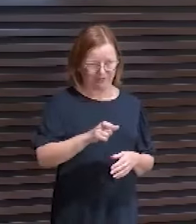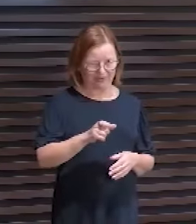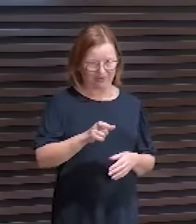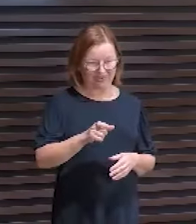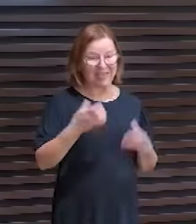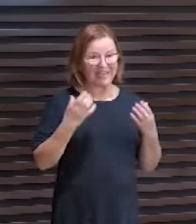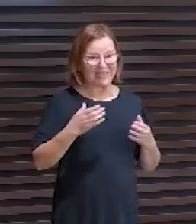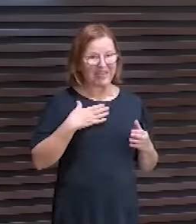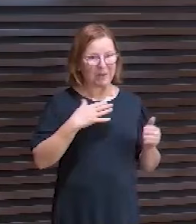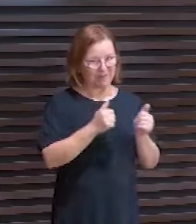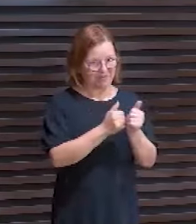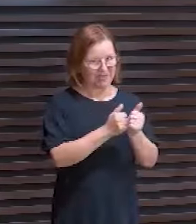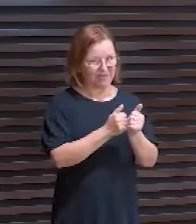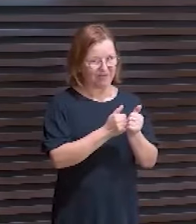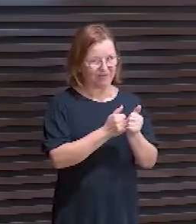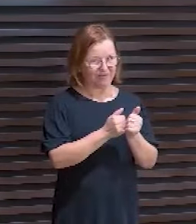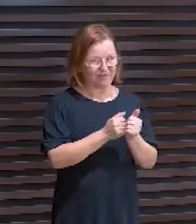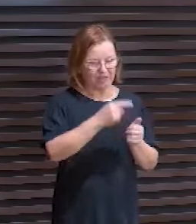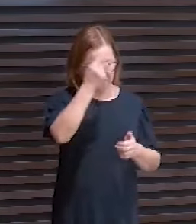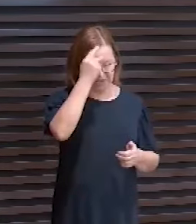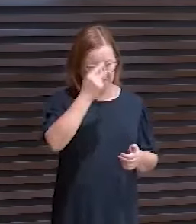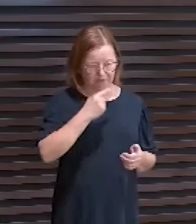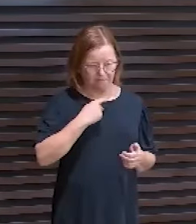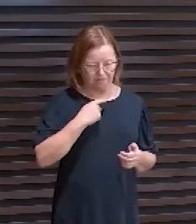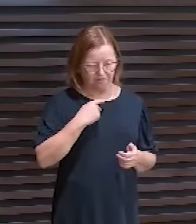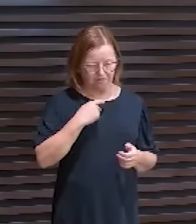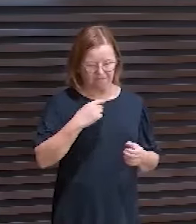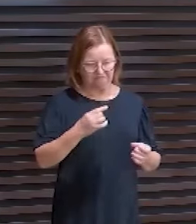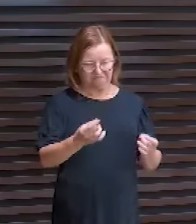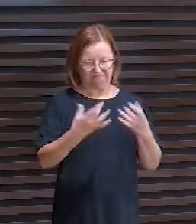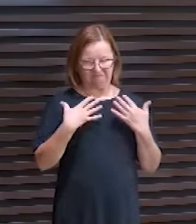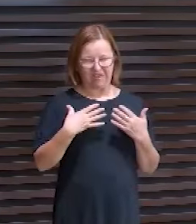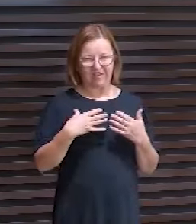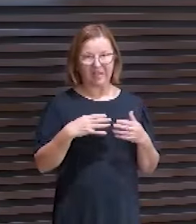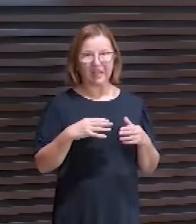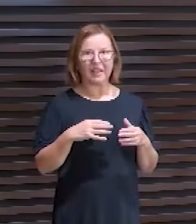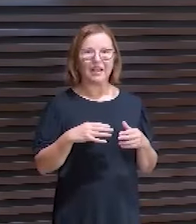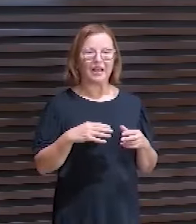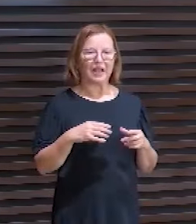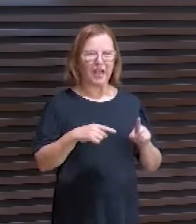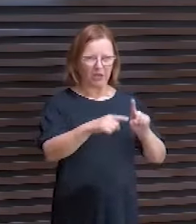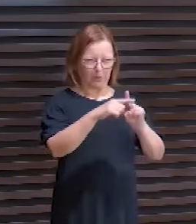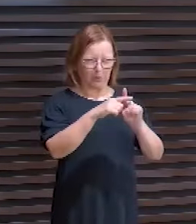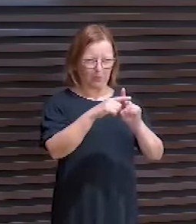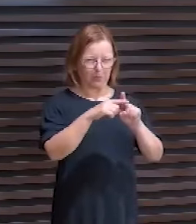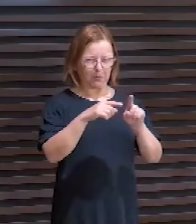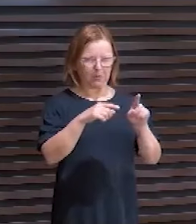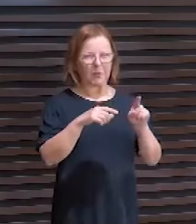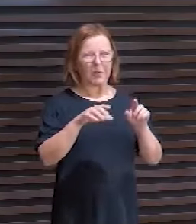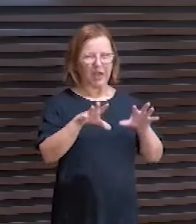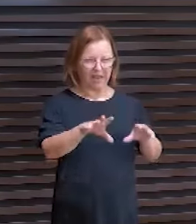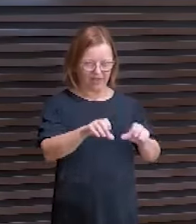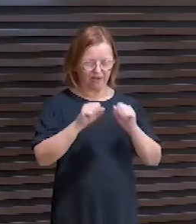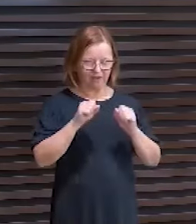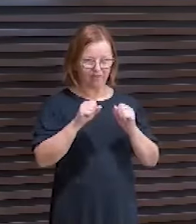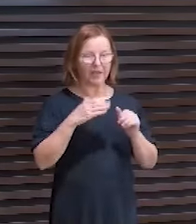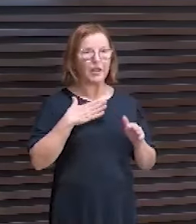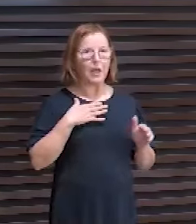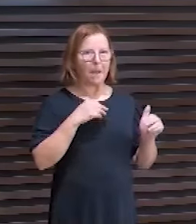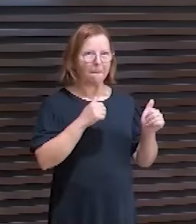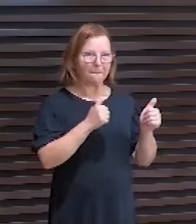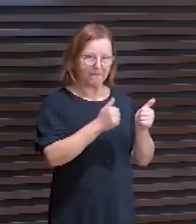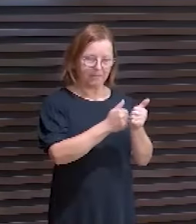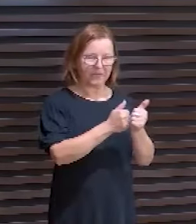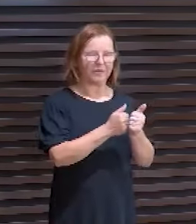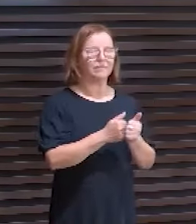mim a si mesmo se negue tome a sua cruz e siga-me a expressão tome a